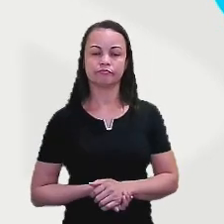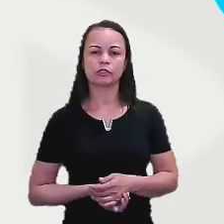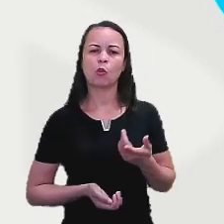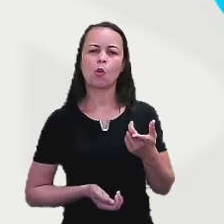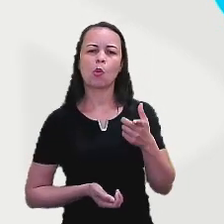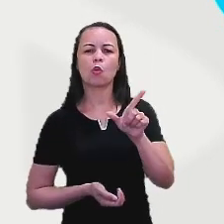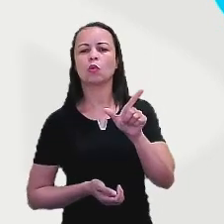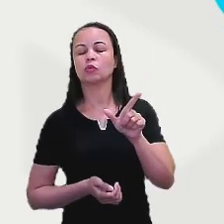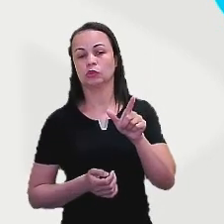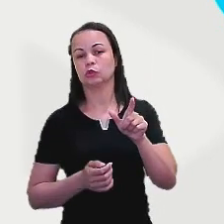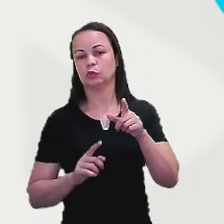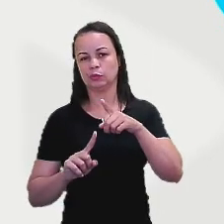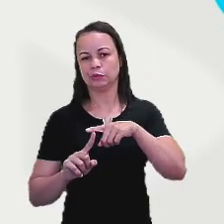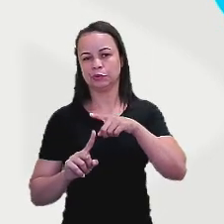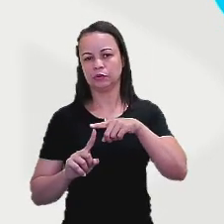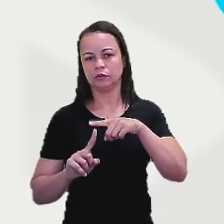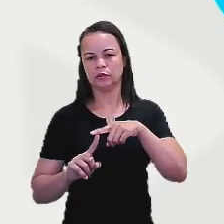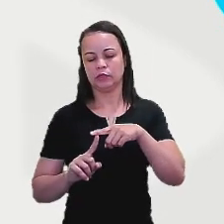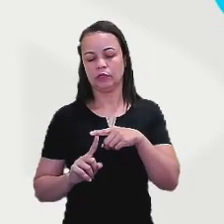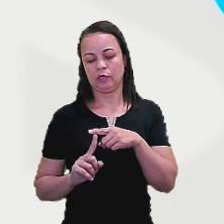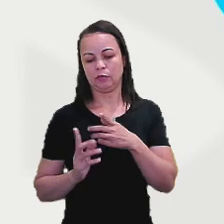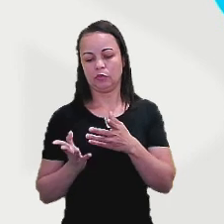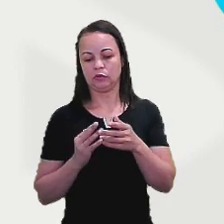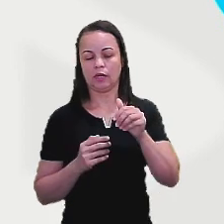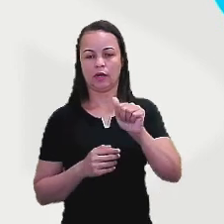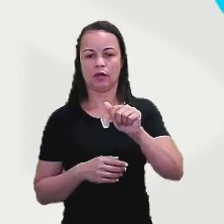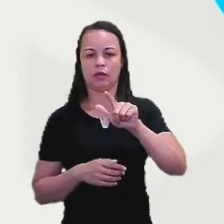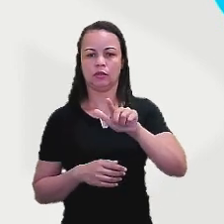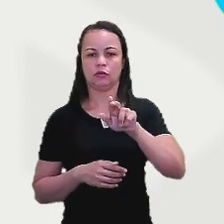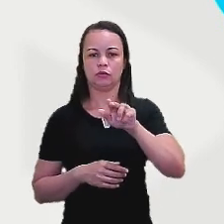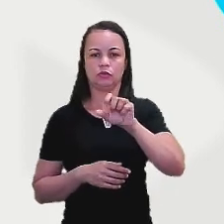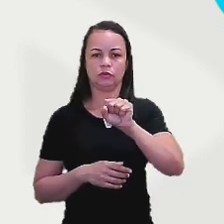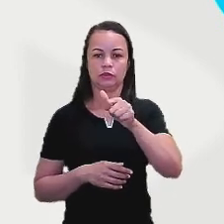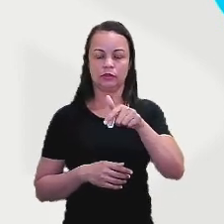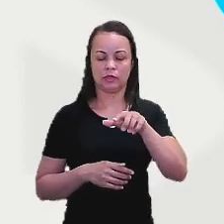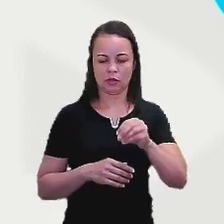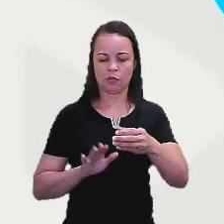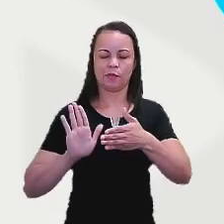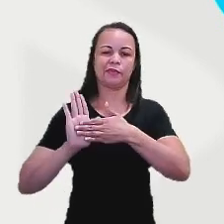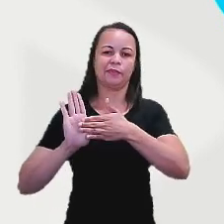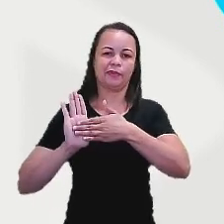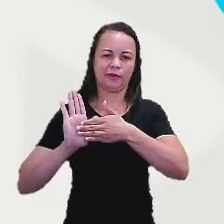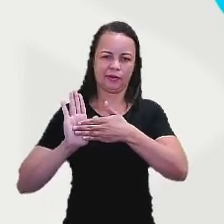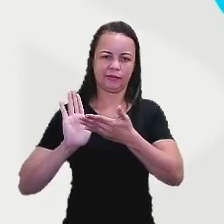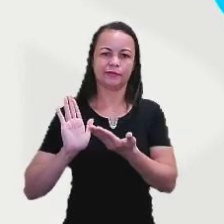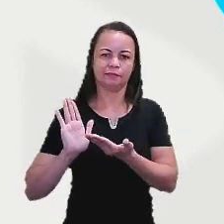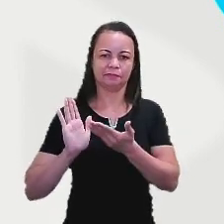Outro tipo aqui, ainda na alusão, né, temos aqui uma propaganda, ó,